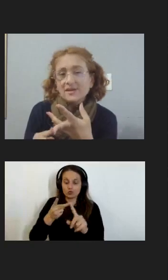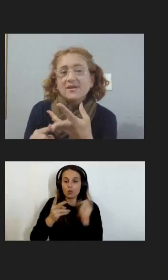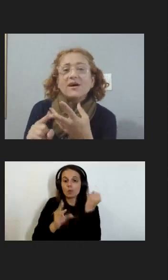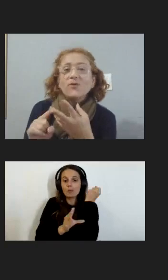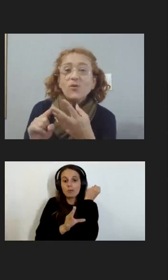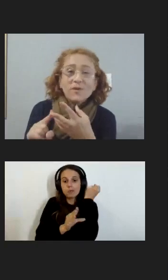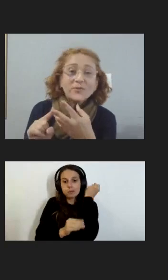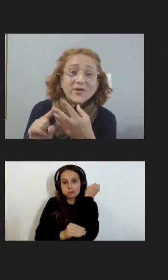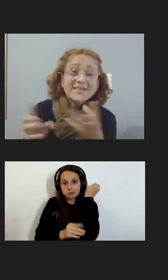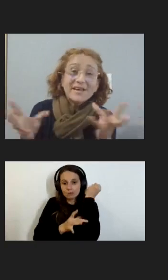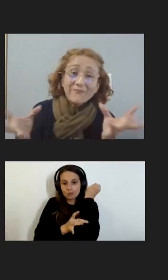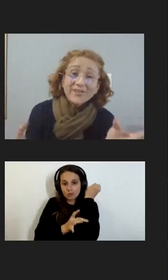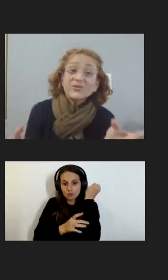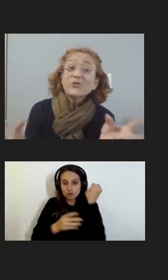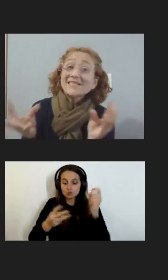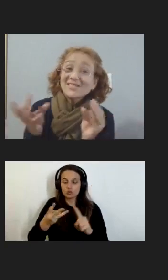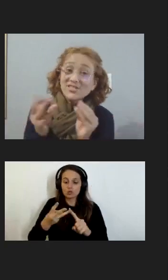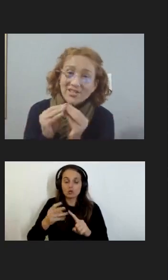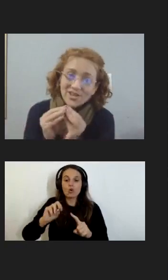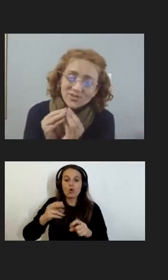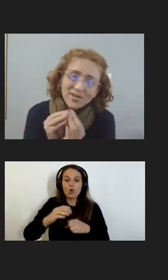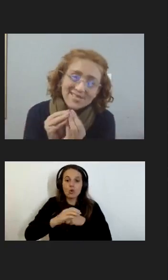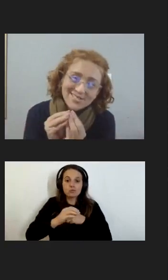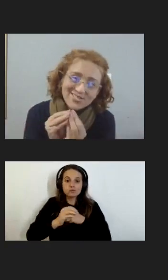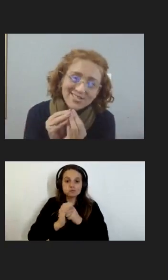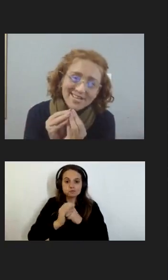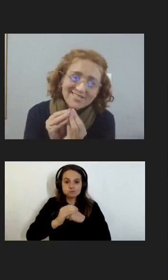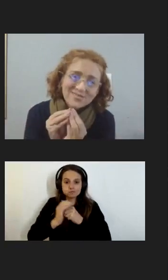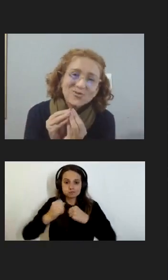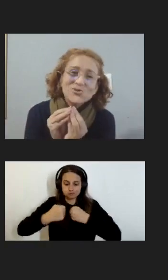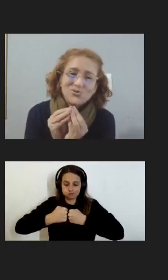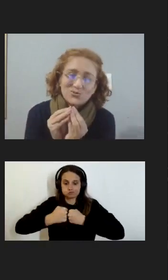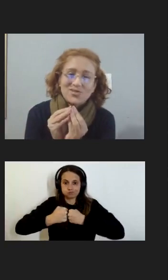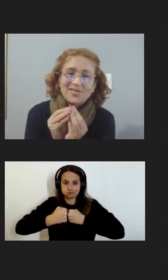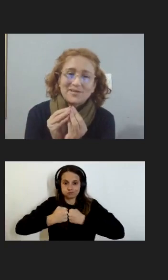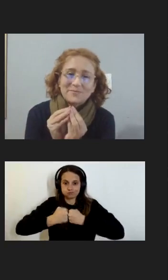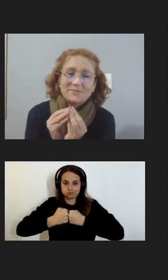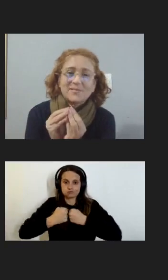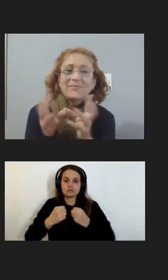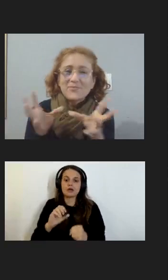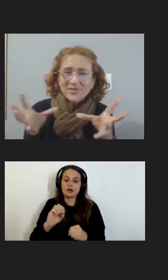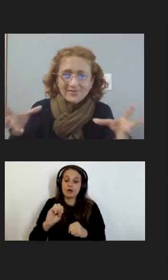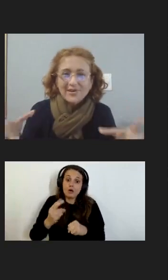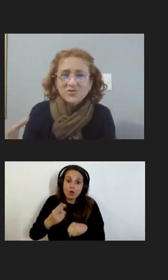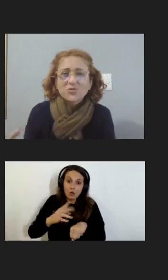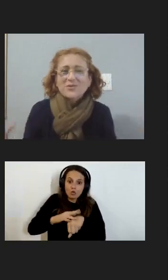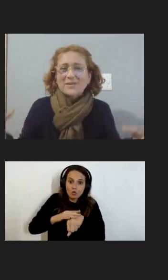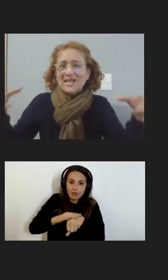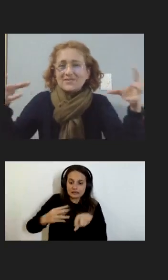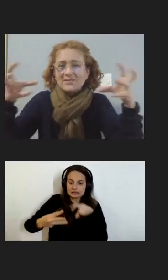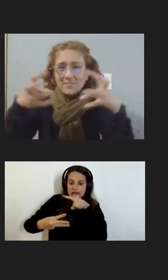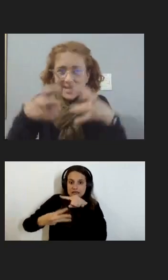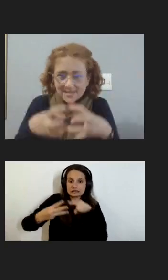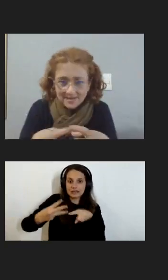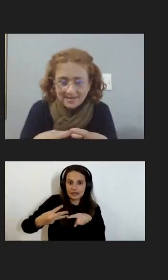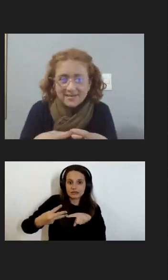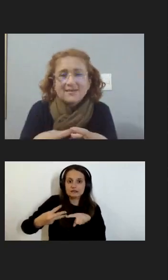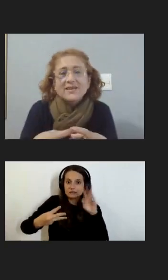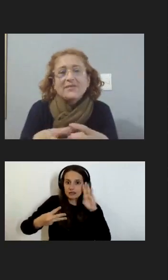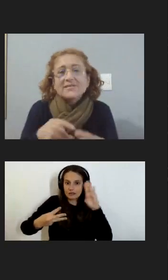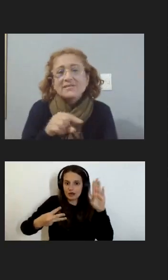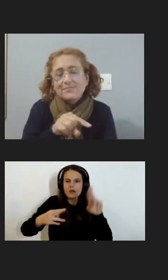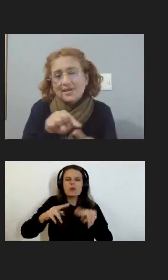articulações. Ou uma doença que afeta todos esses três conjuntos aí. Aí por isso que juntou essa palavra